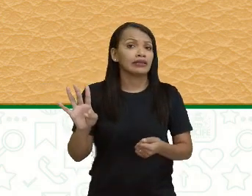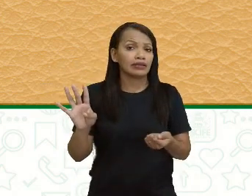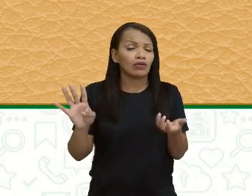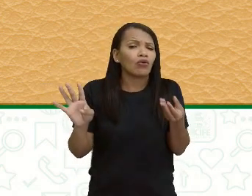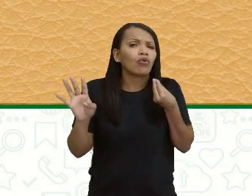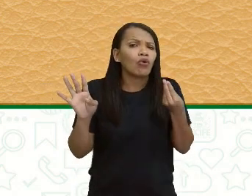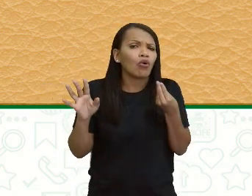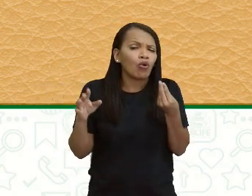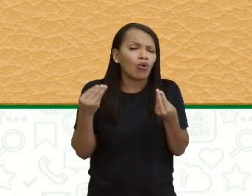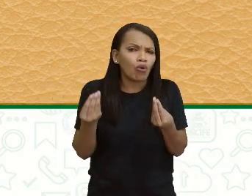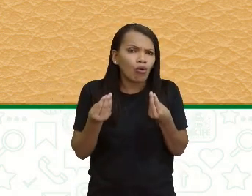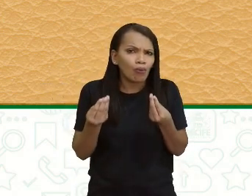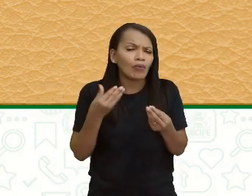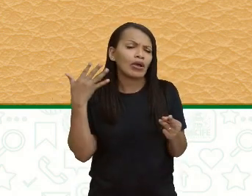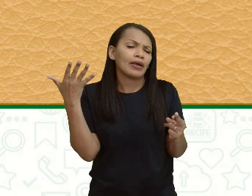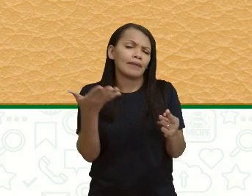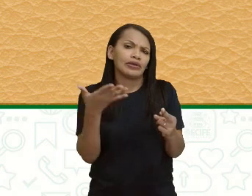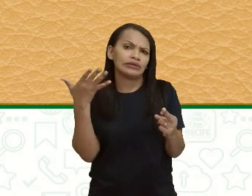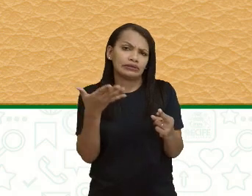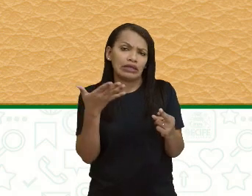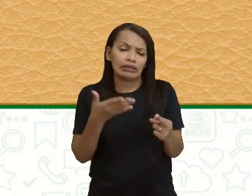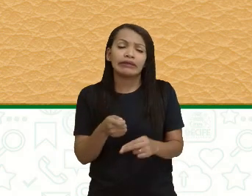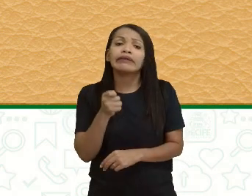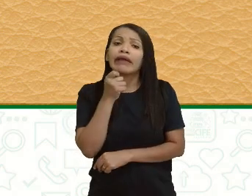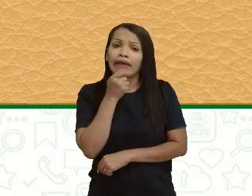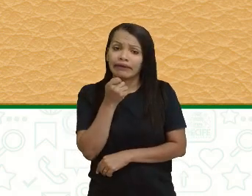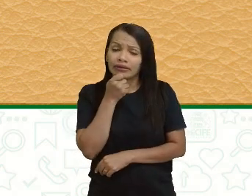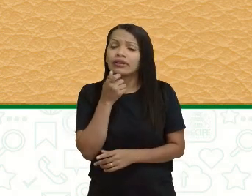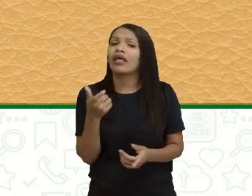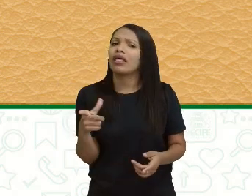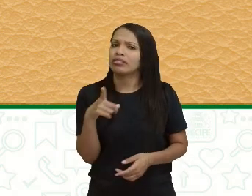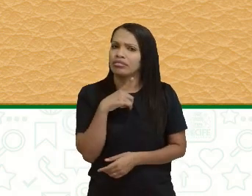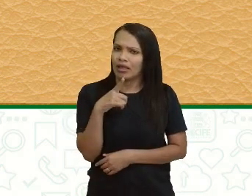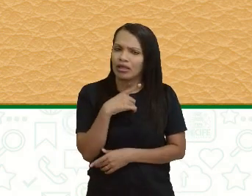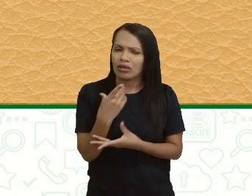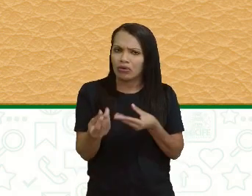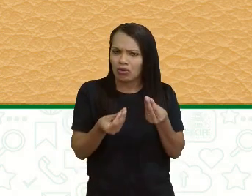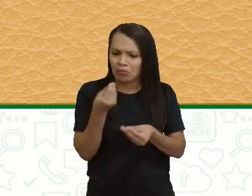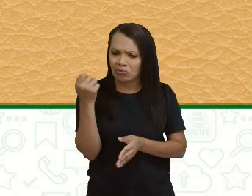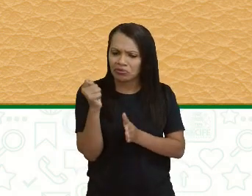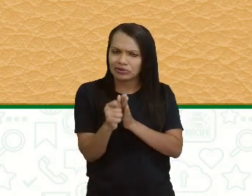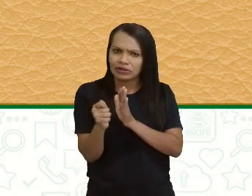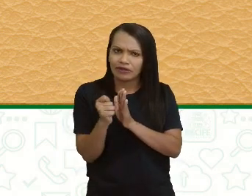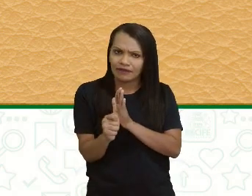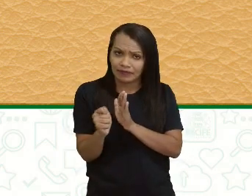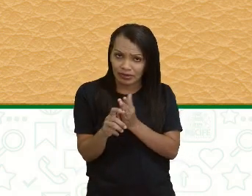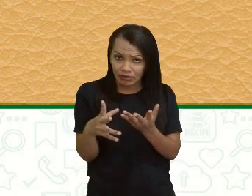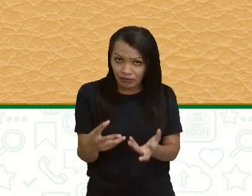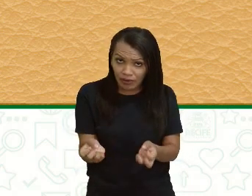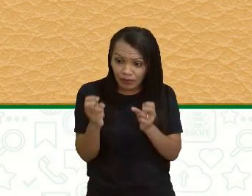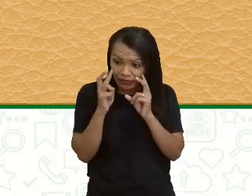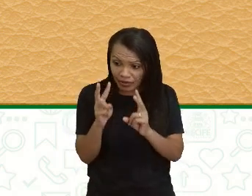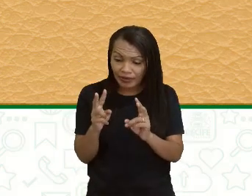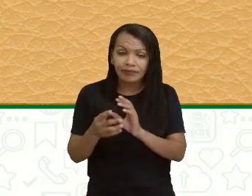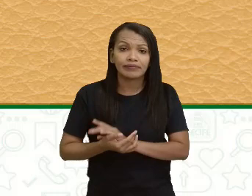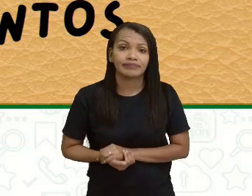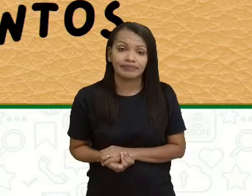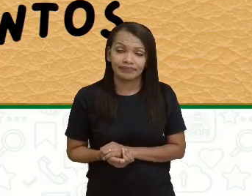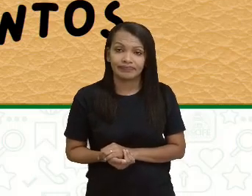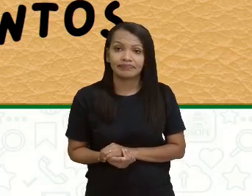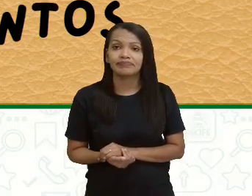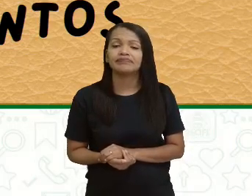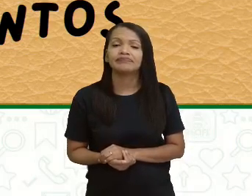Então, 4 partes sobraram, né? Como é que eu vou escrever isso, hein? Vamos ver? Olha